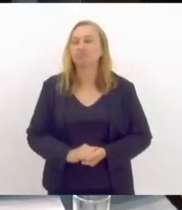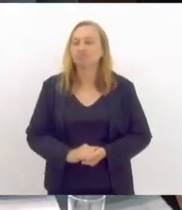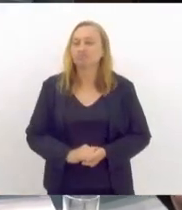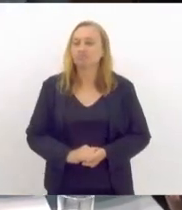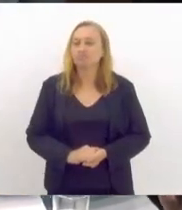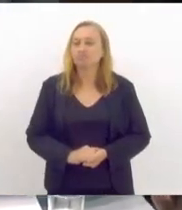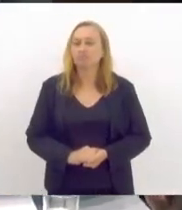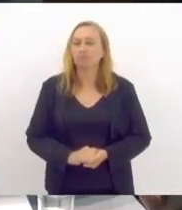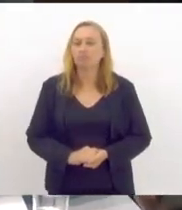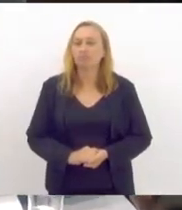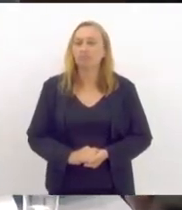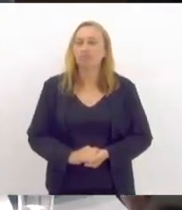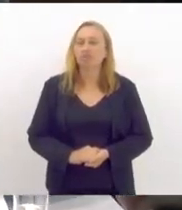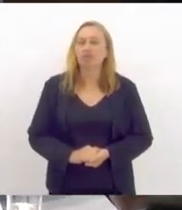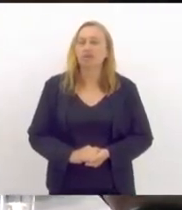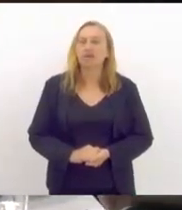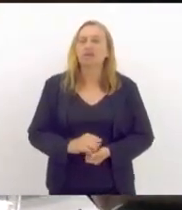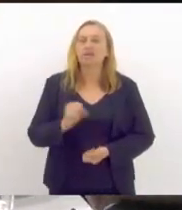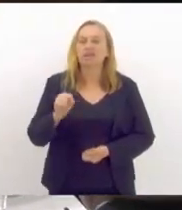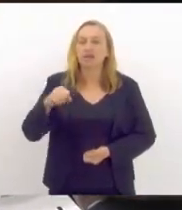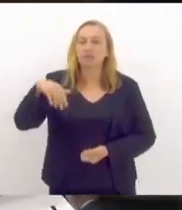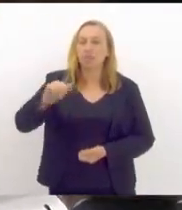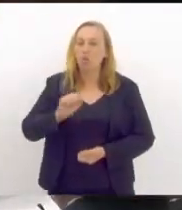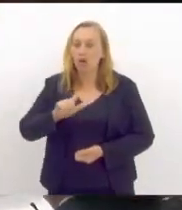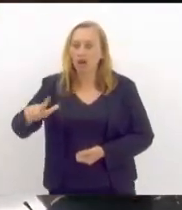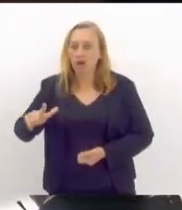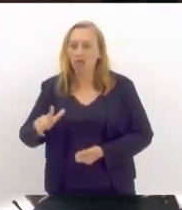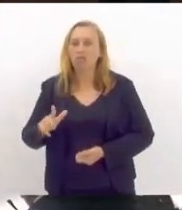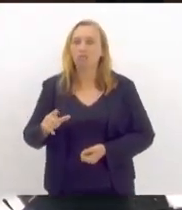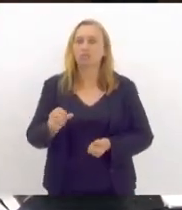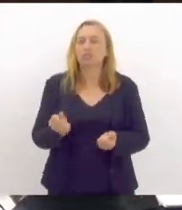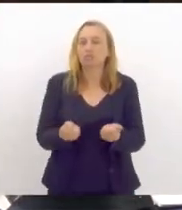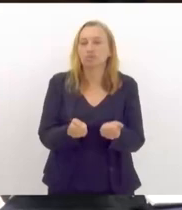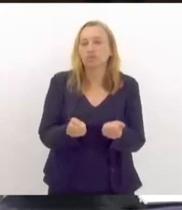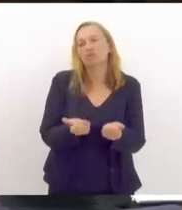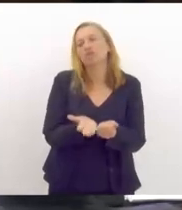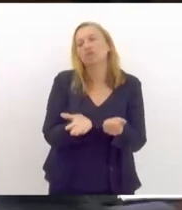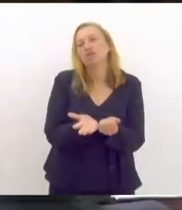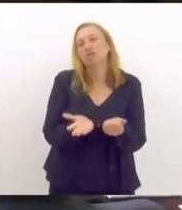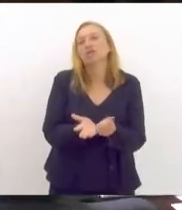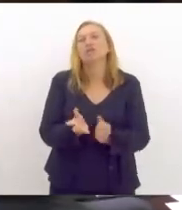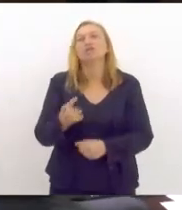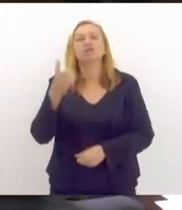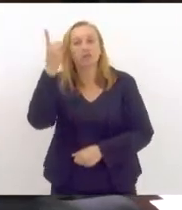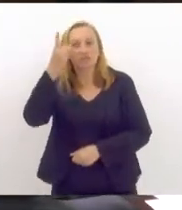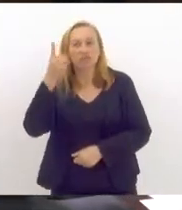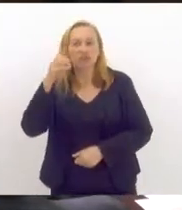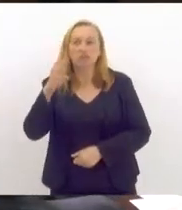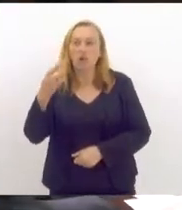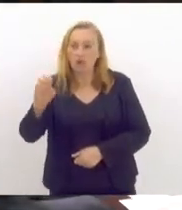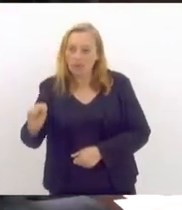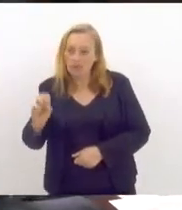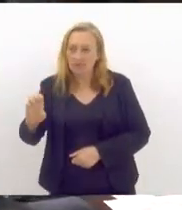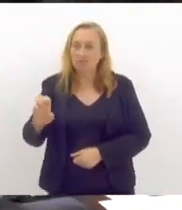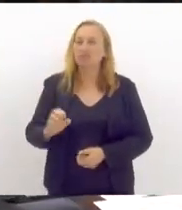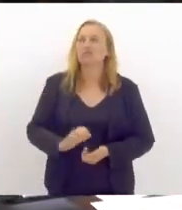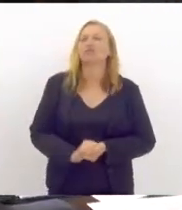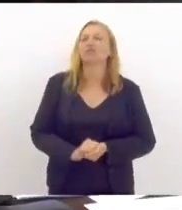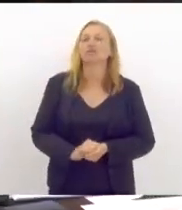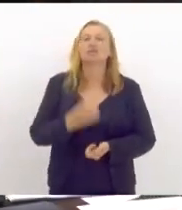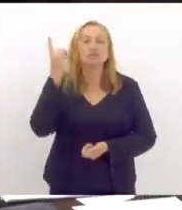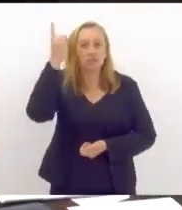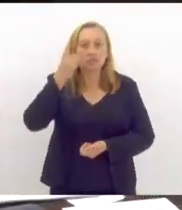abstenção do deputado Samuel Malafaia do deputado Rossi do deputado